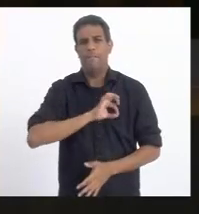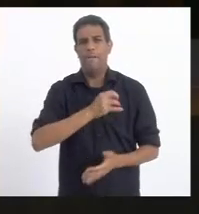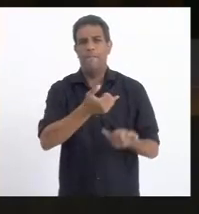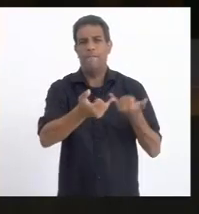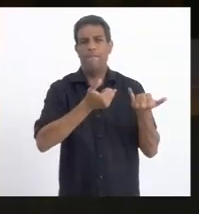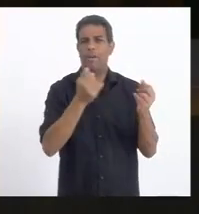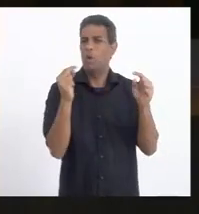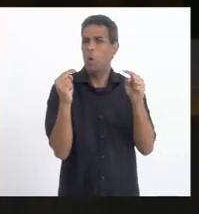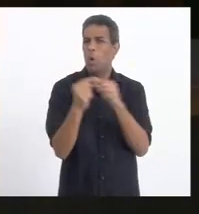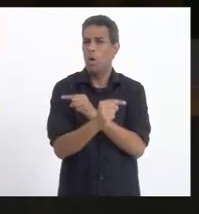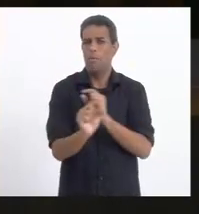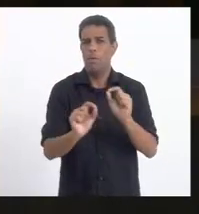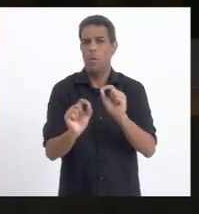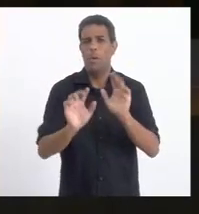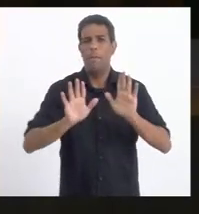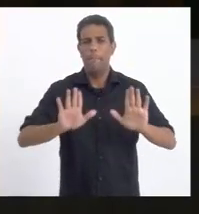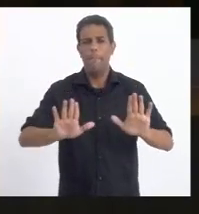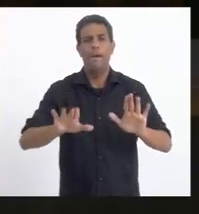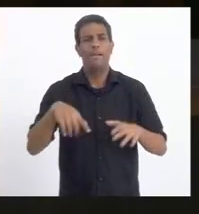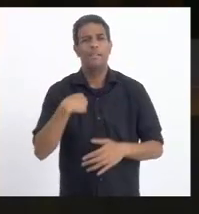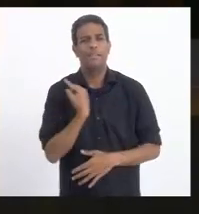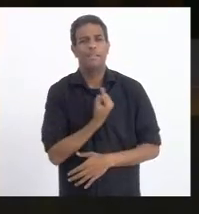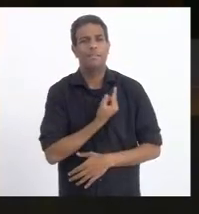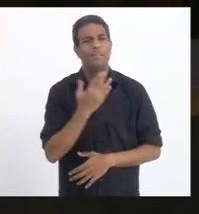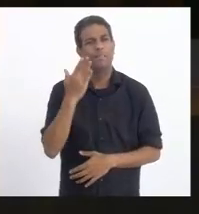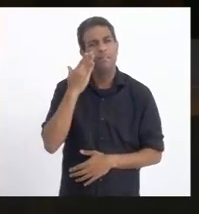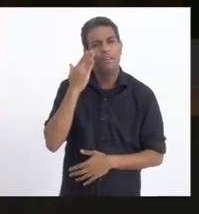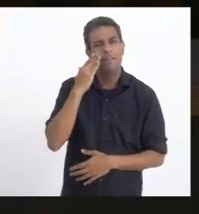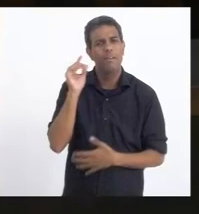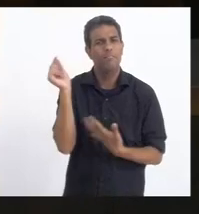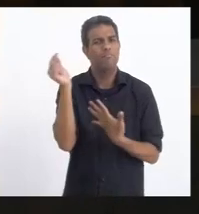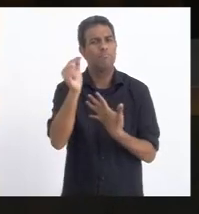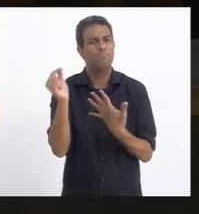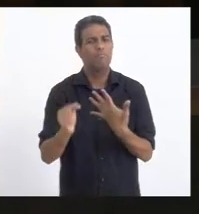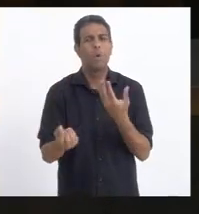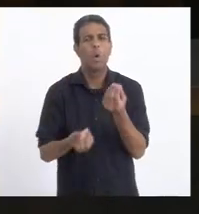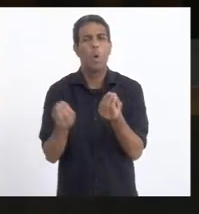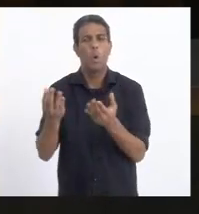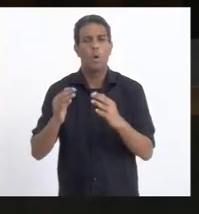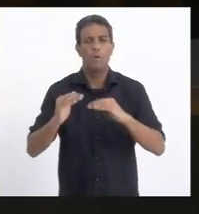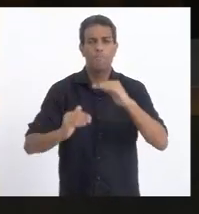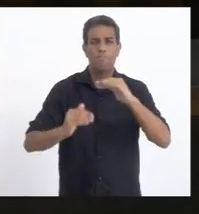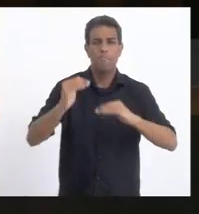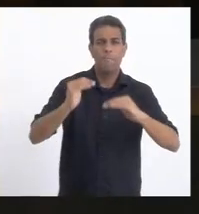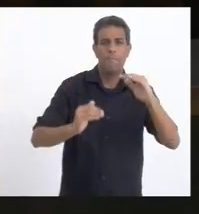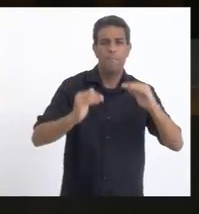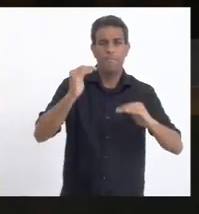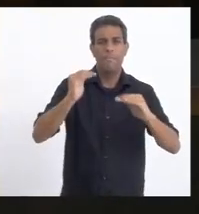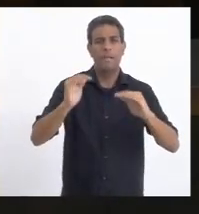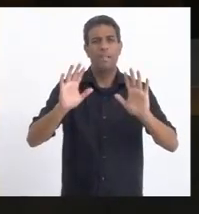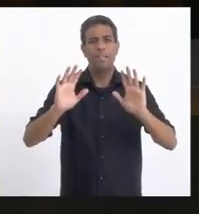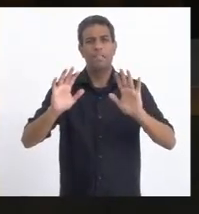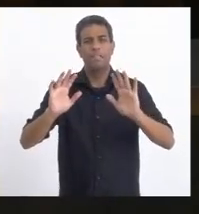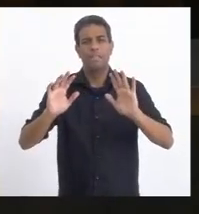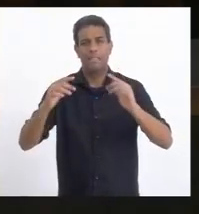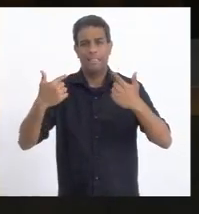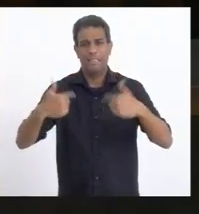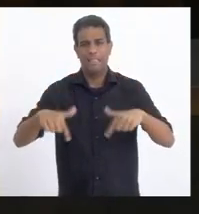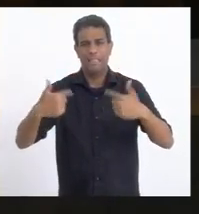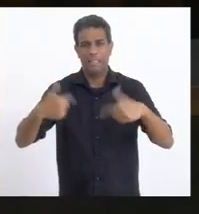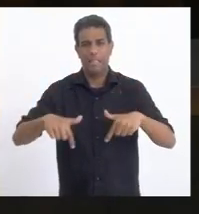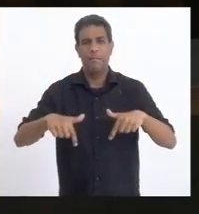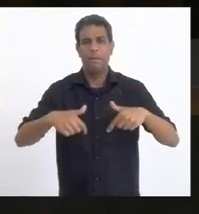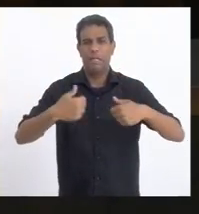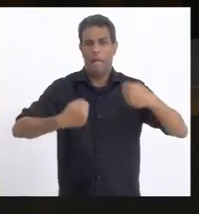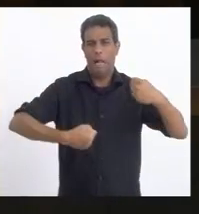para mim eu também não acho certo mas a gente tem que entender qual é o nível de desgaste de quem tá sentado numa